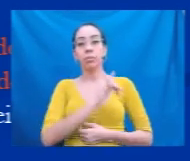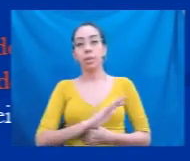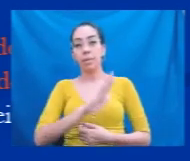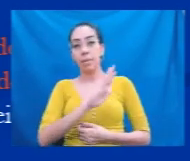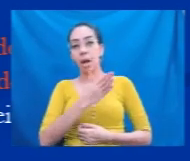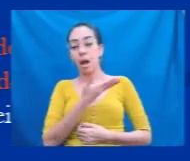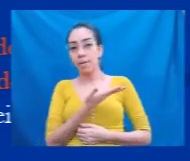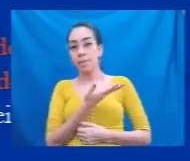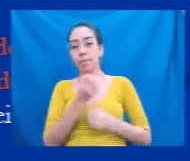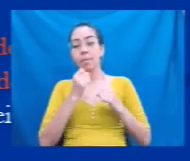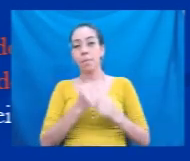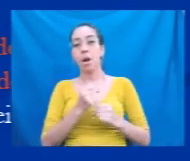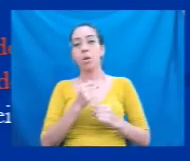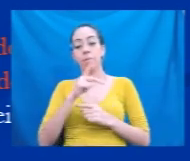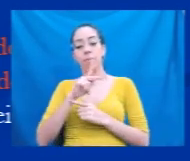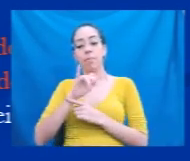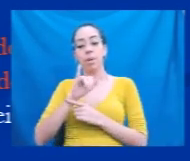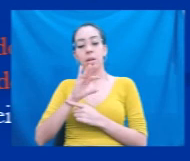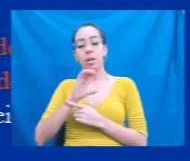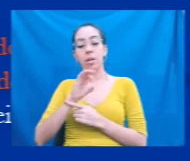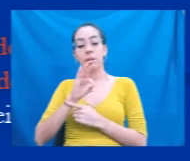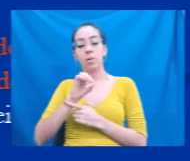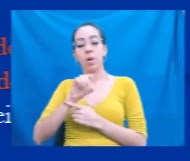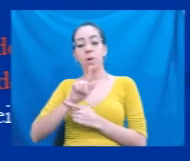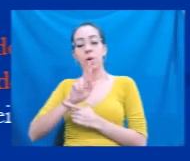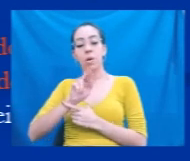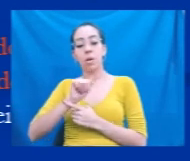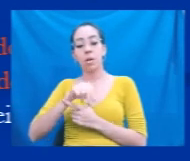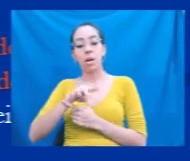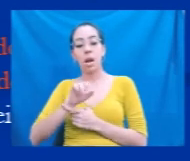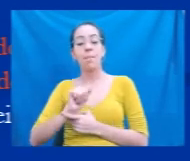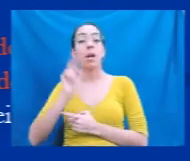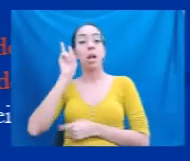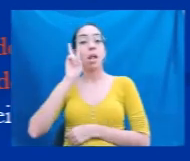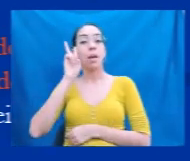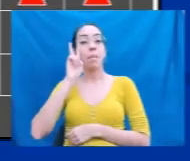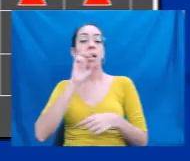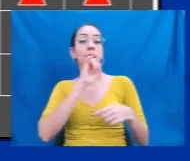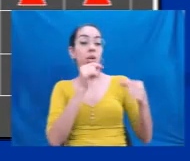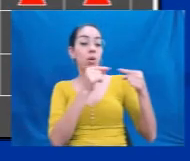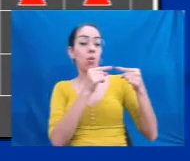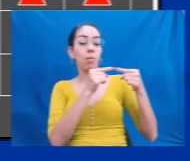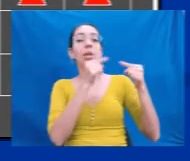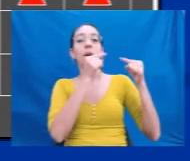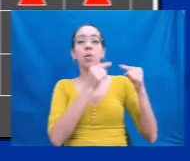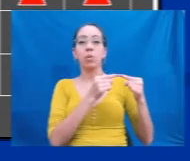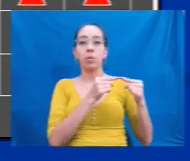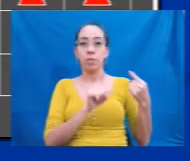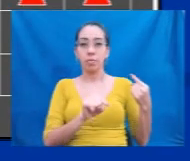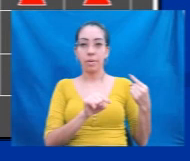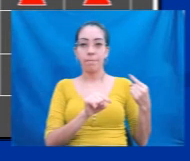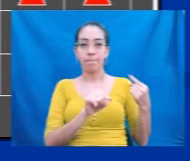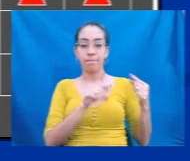Então, nessa imagem aqui, nós podemos ver, baseado nos pictogramas, o que nós levamos em consideração em relação à